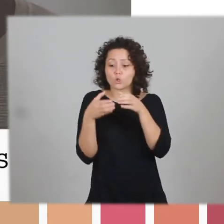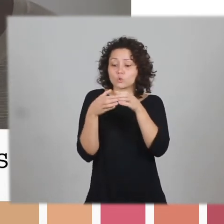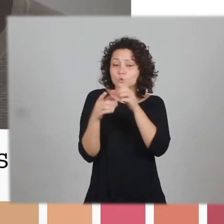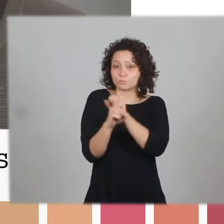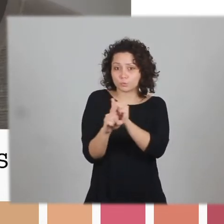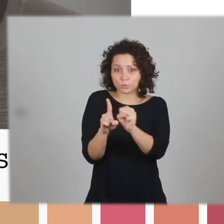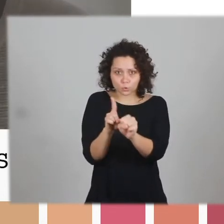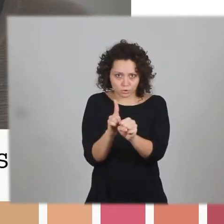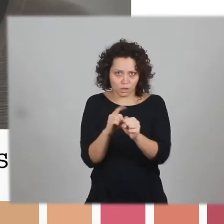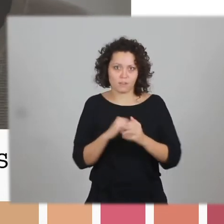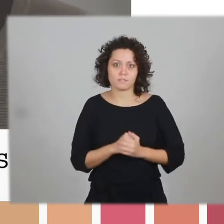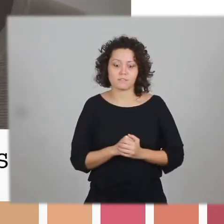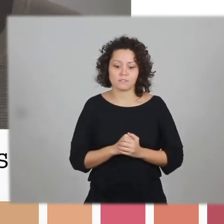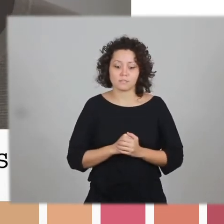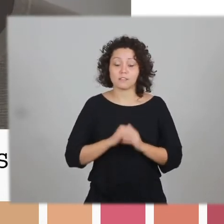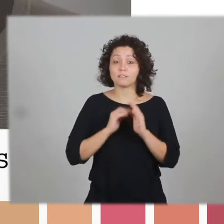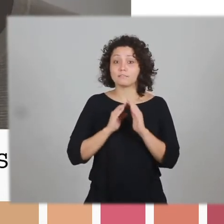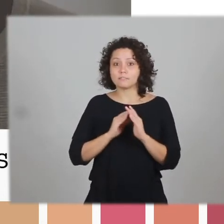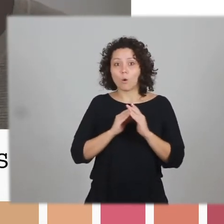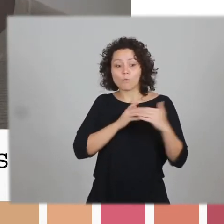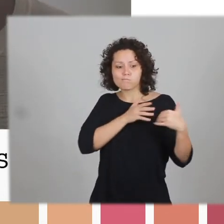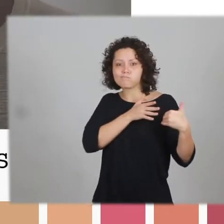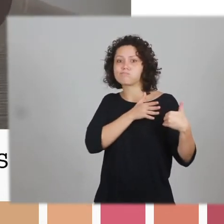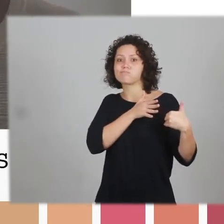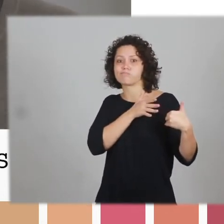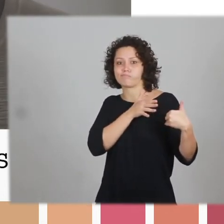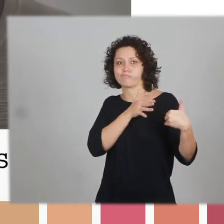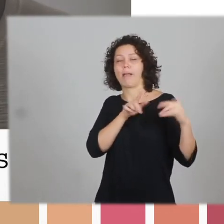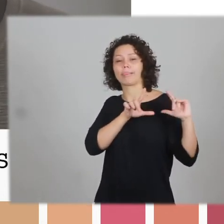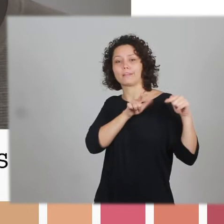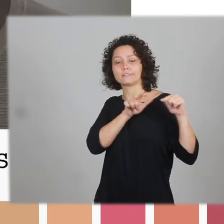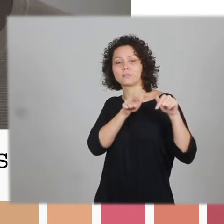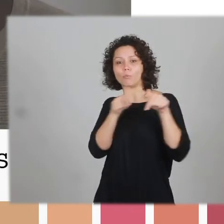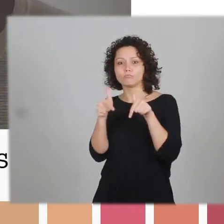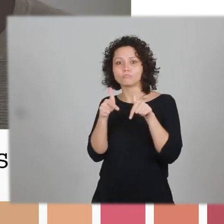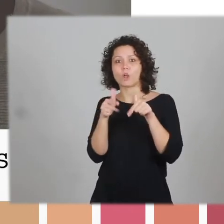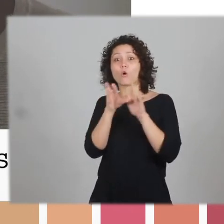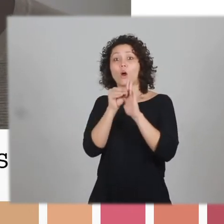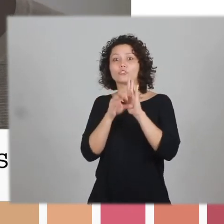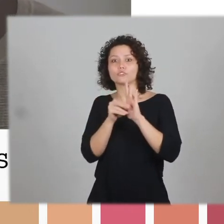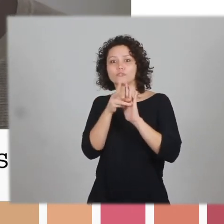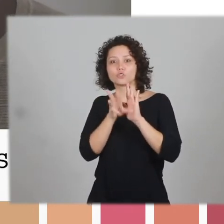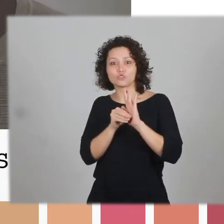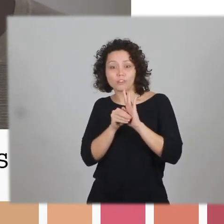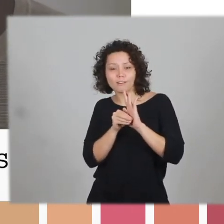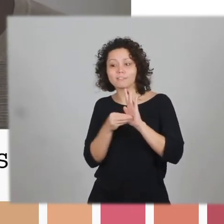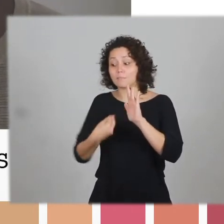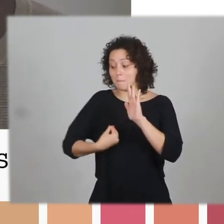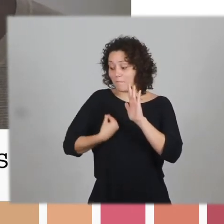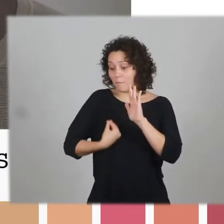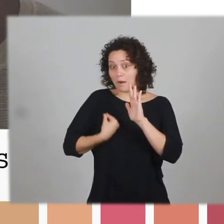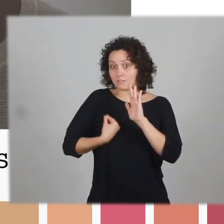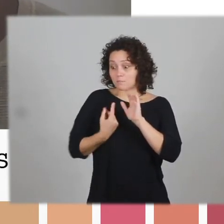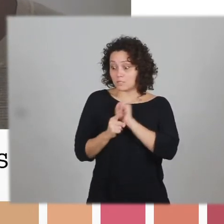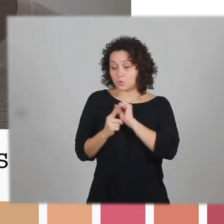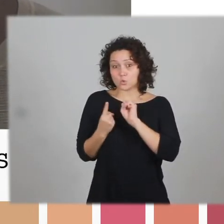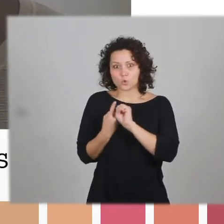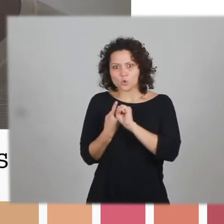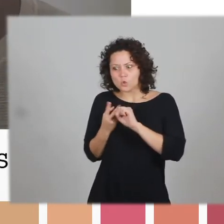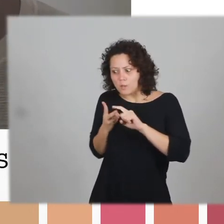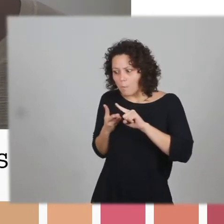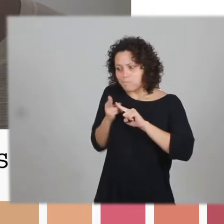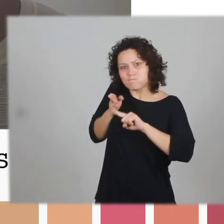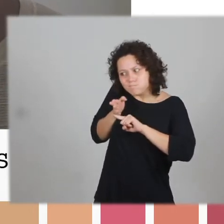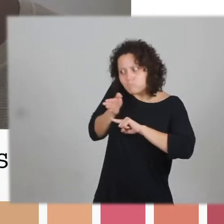Agenda 2030 no sentido da participação social. E efetivamente, como nós sabemos, para que a gente consiga